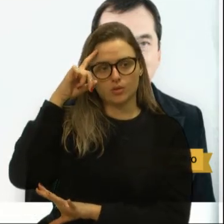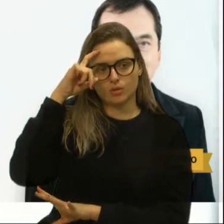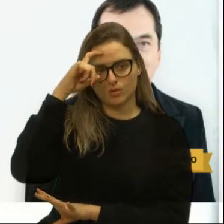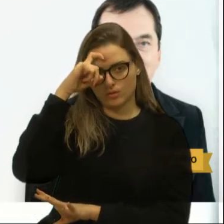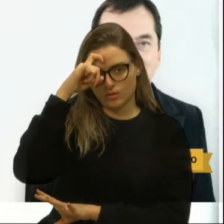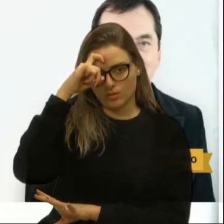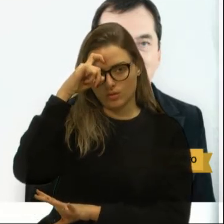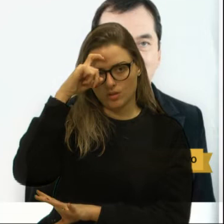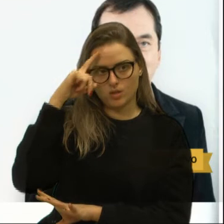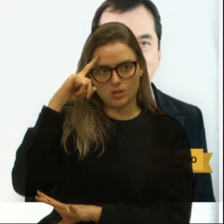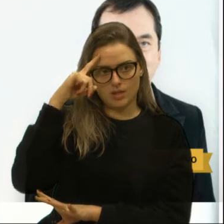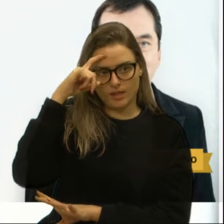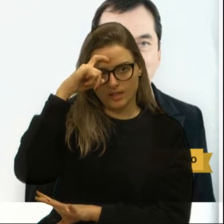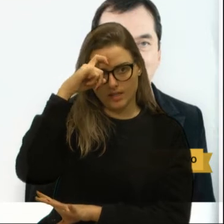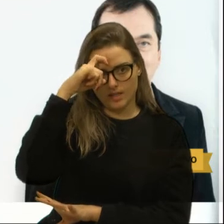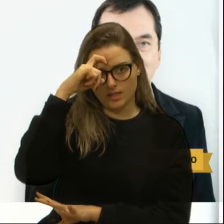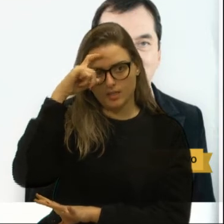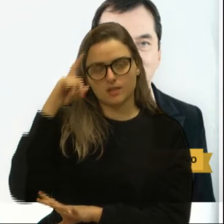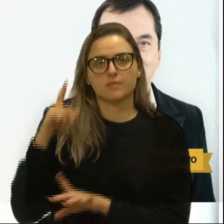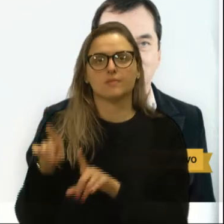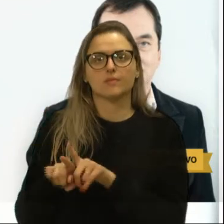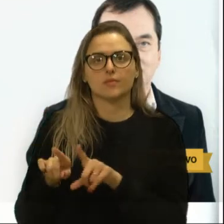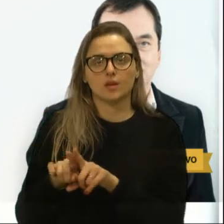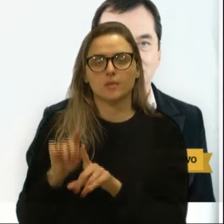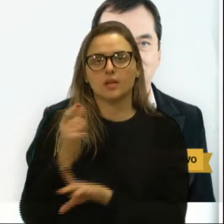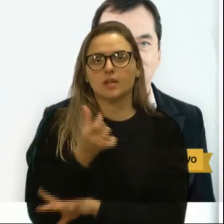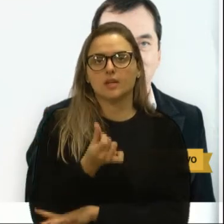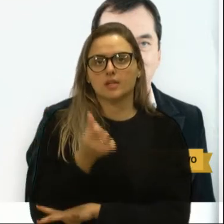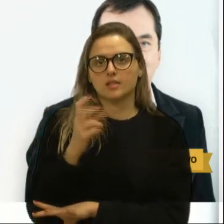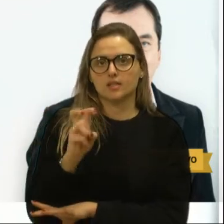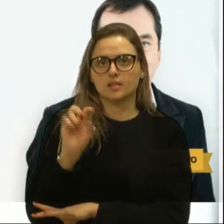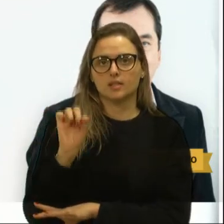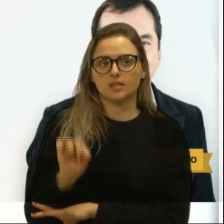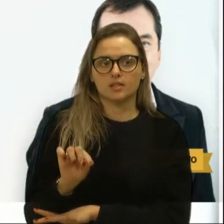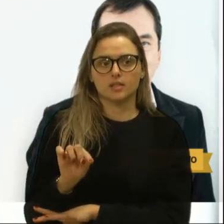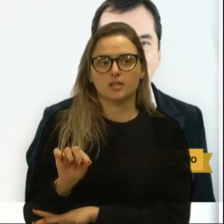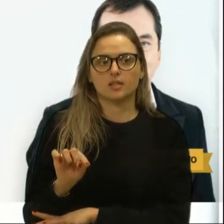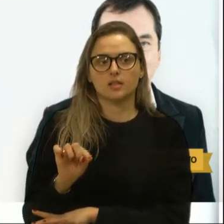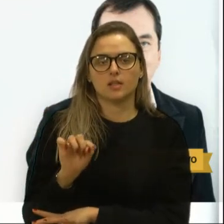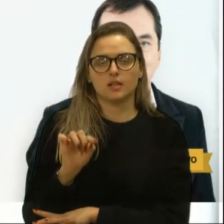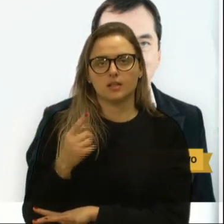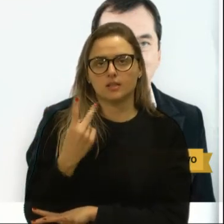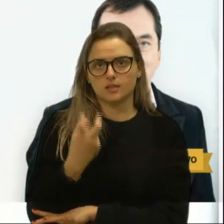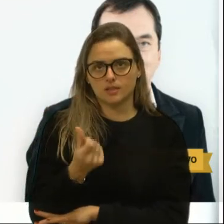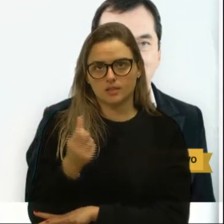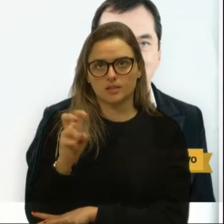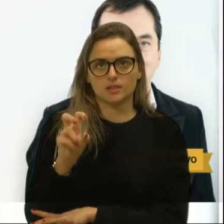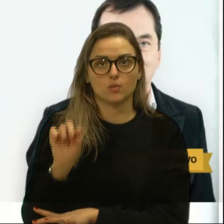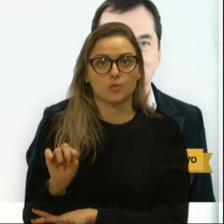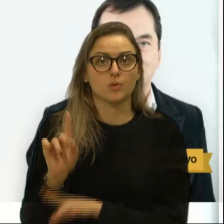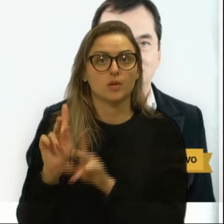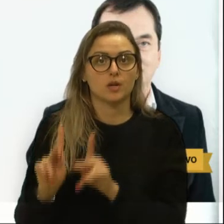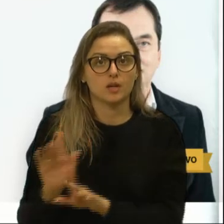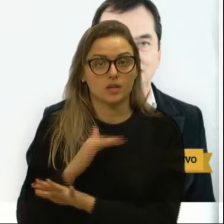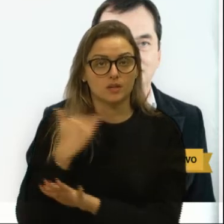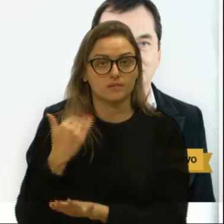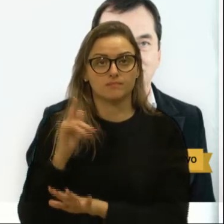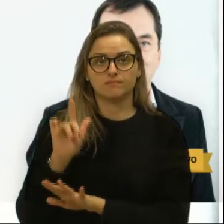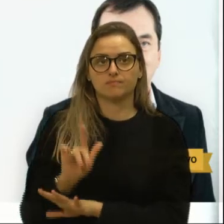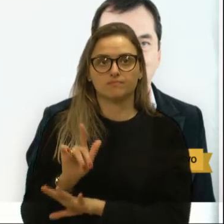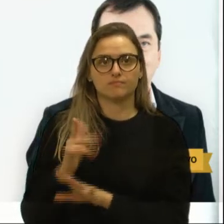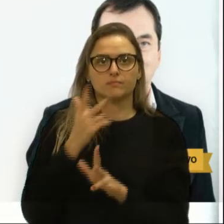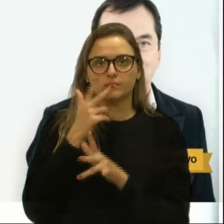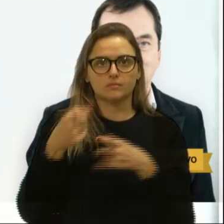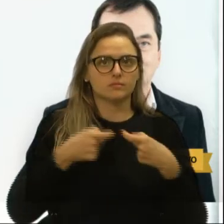legislação para, de fato, conter 65 mil mortes por ano nesse país. São números de